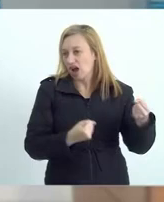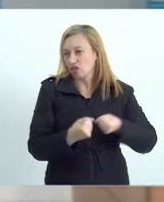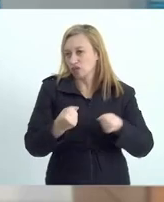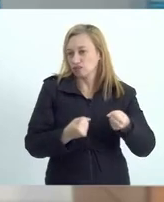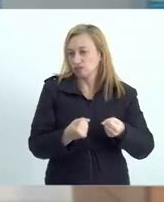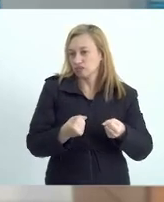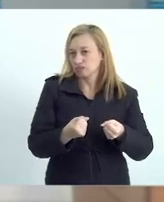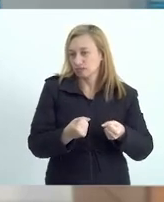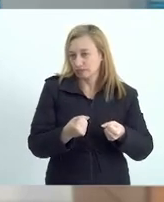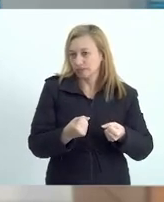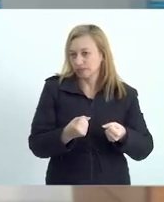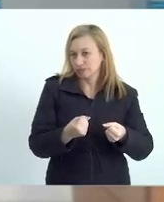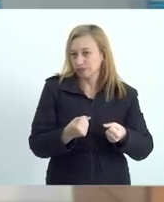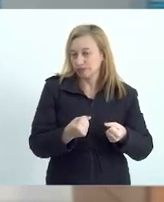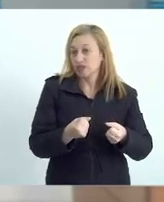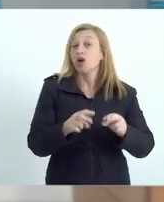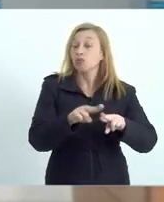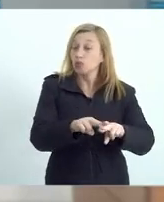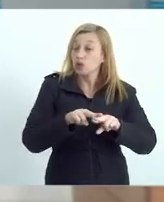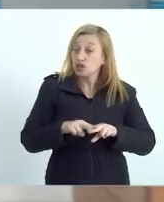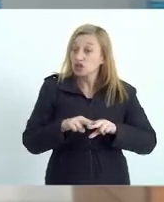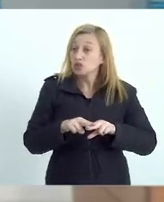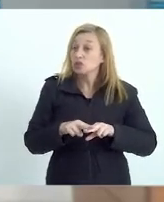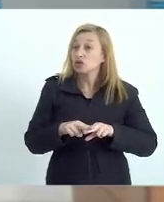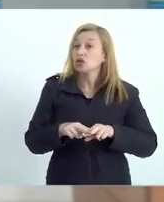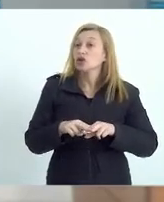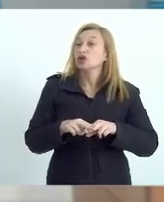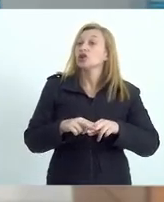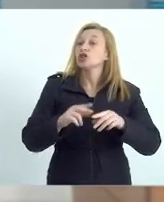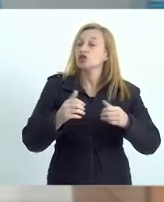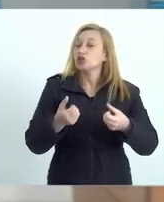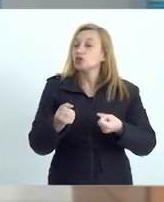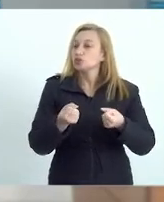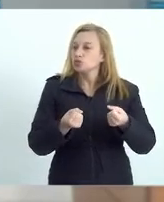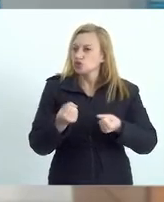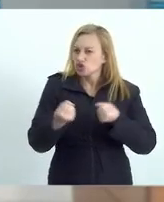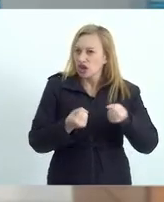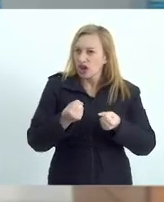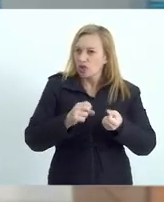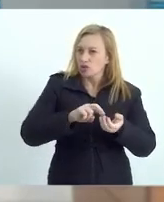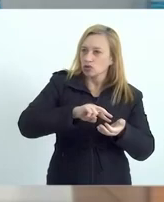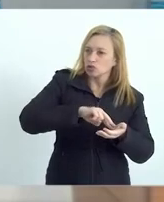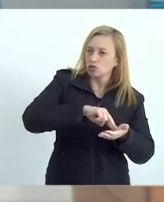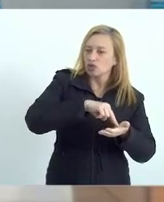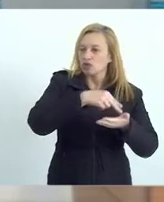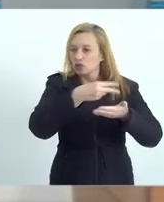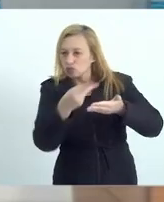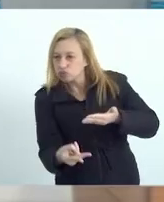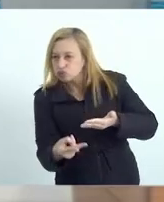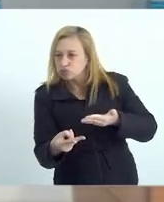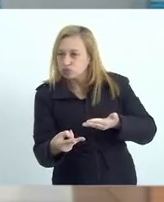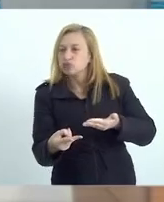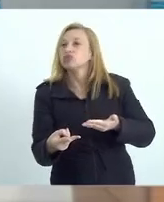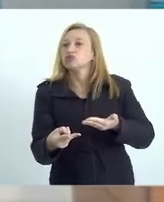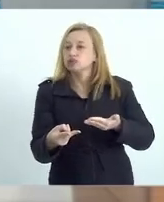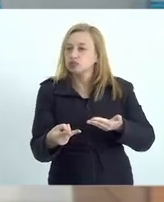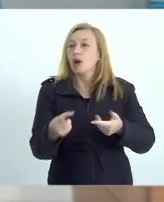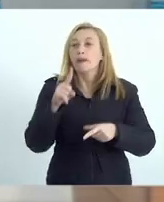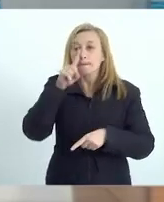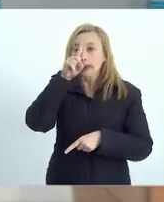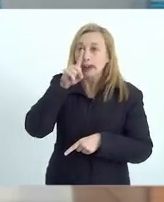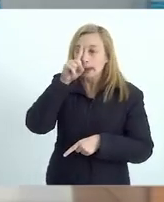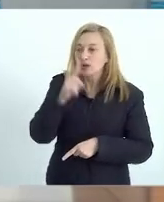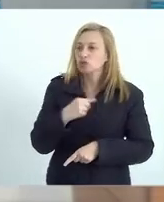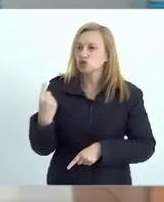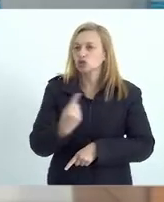adaptados é por isso que esses carros tombam nas rodovias nas vias públicas colocando em risco